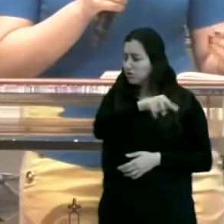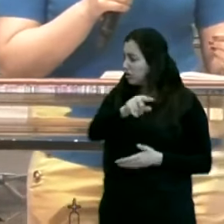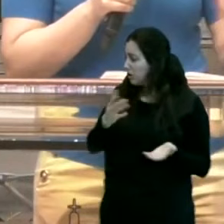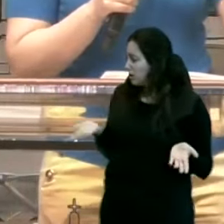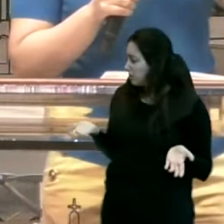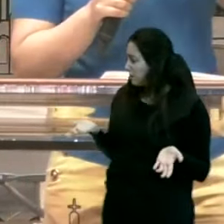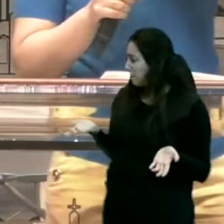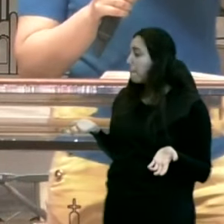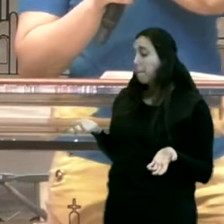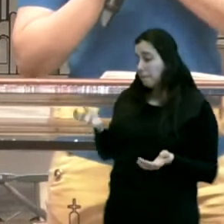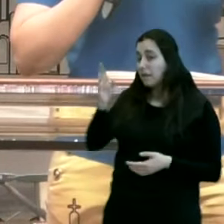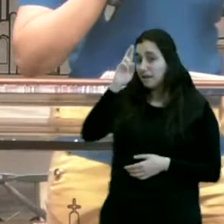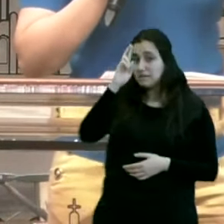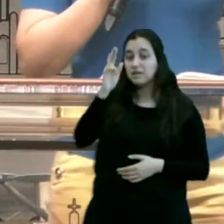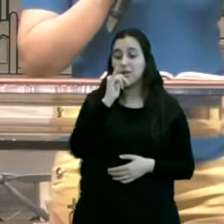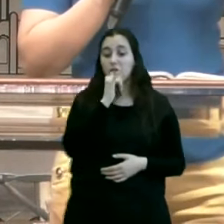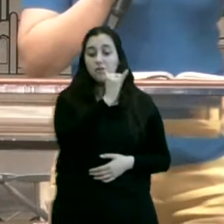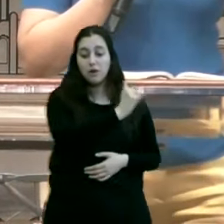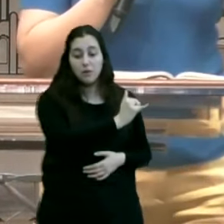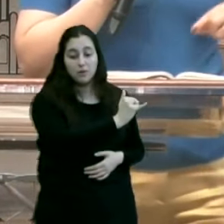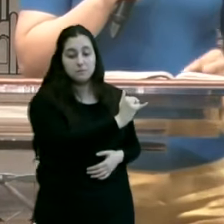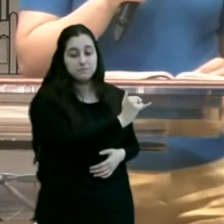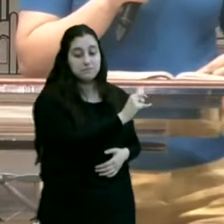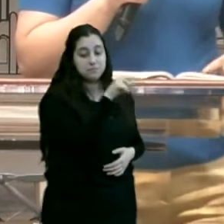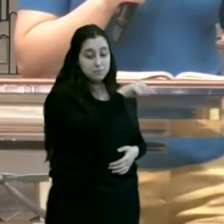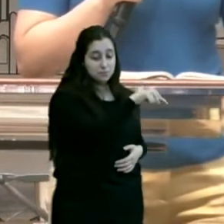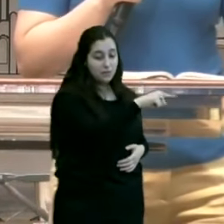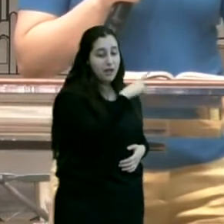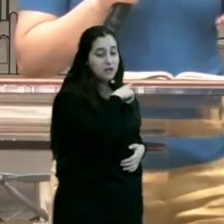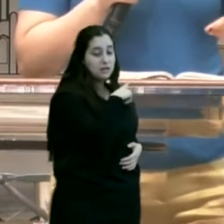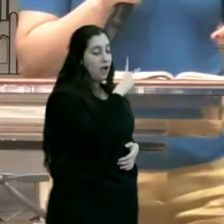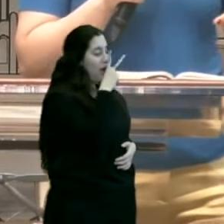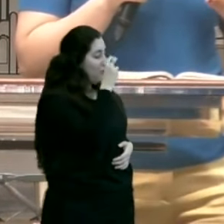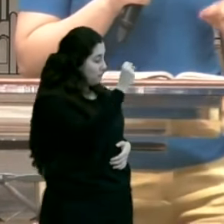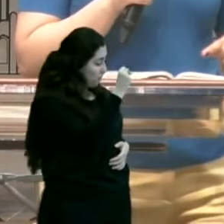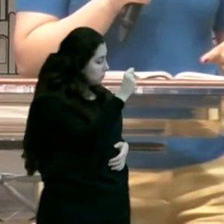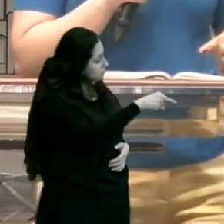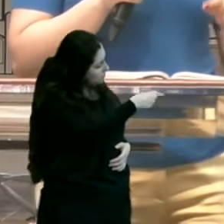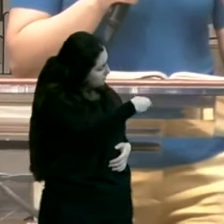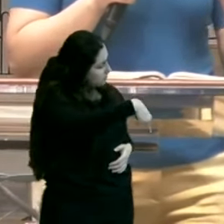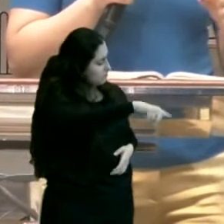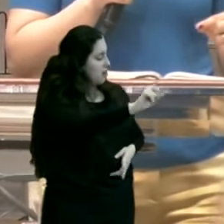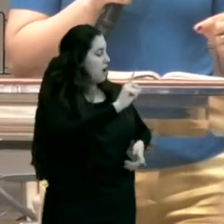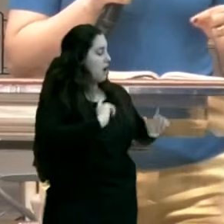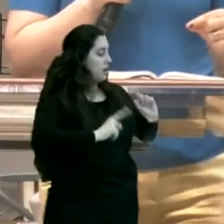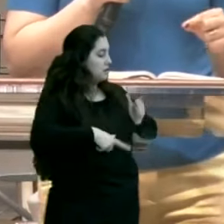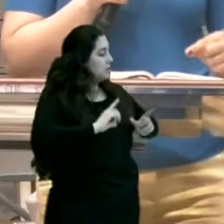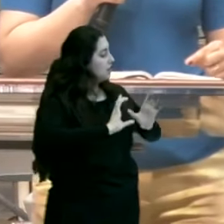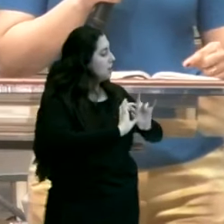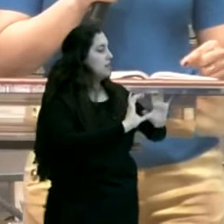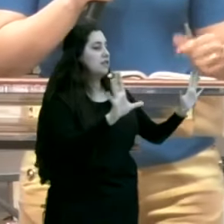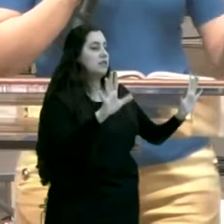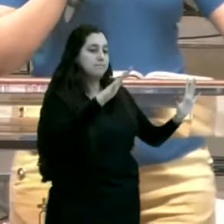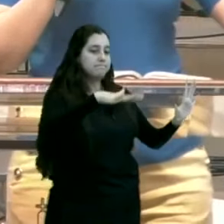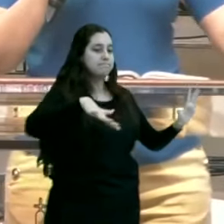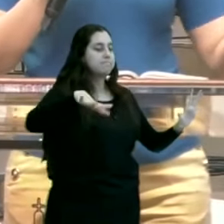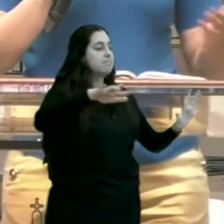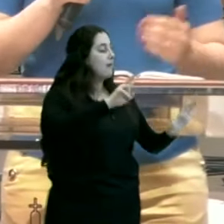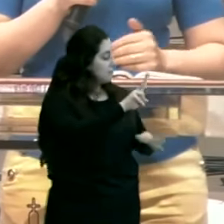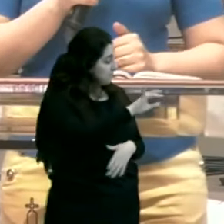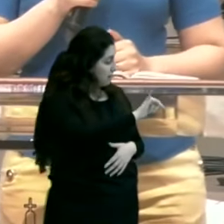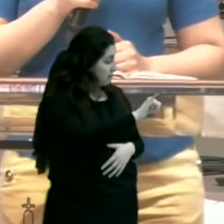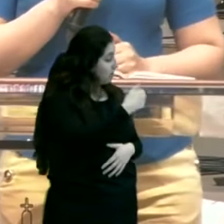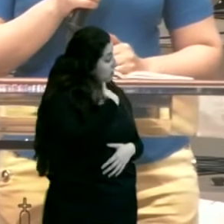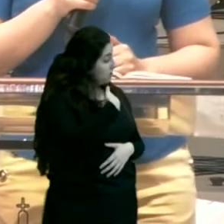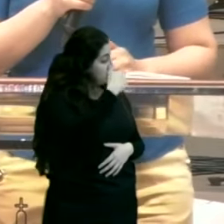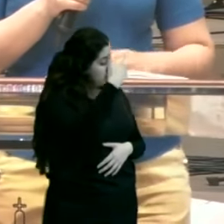voltou para ele e disse: com a força que você tem, vá libertar Israel das mãos de Midian. Não sou eu